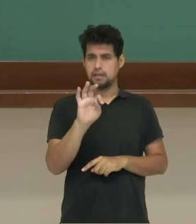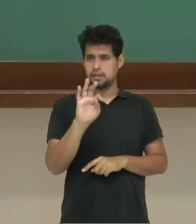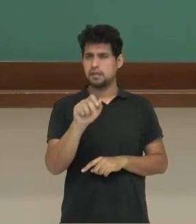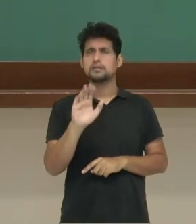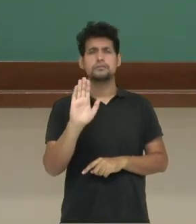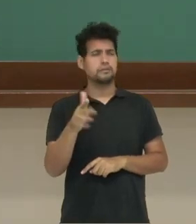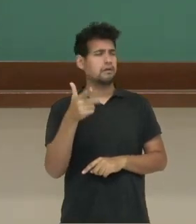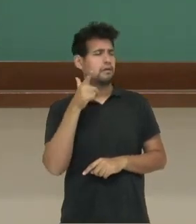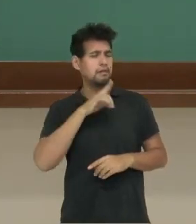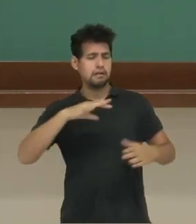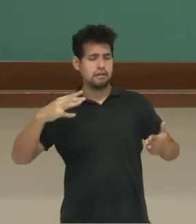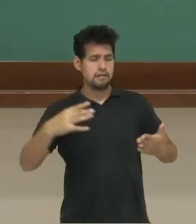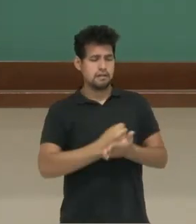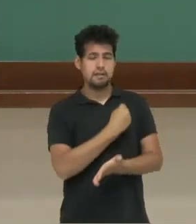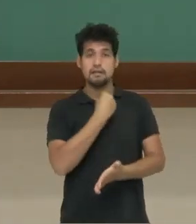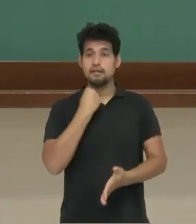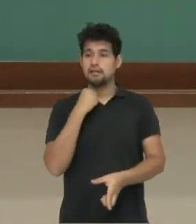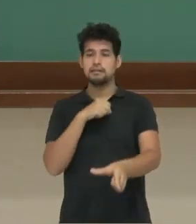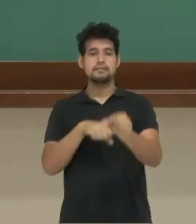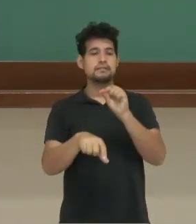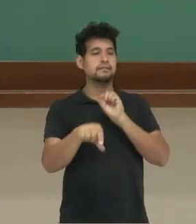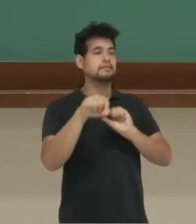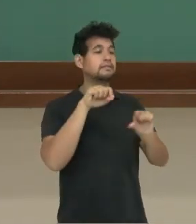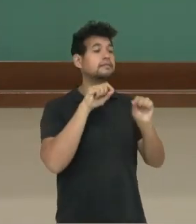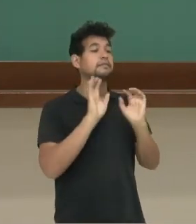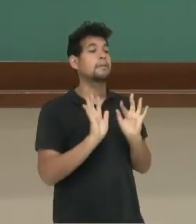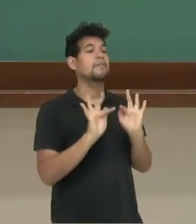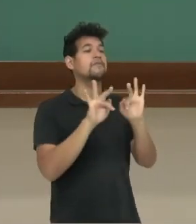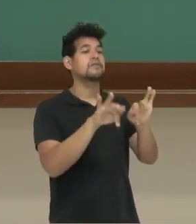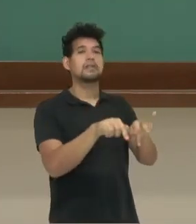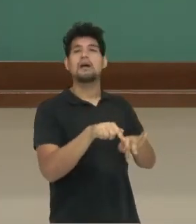distância se classificam para a fase final da